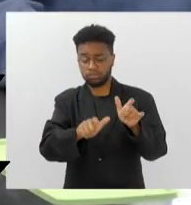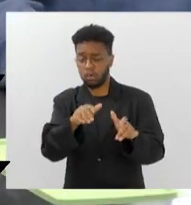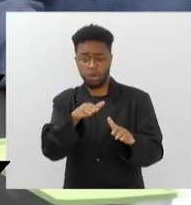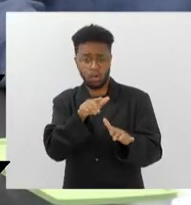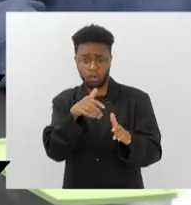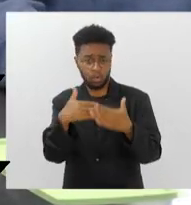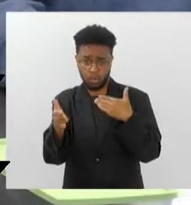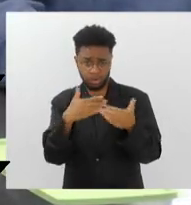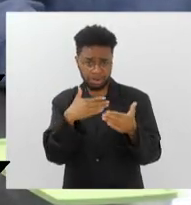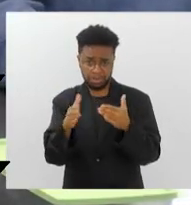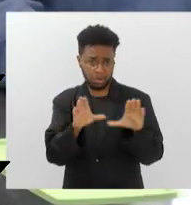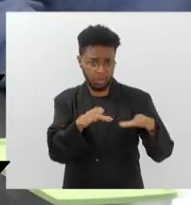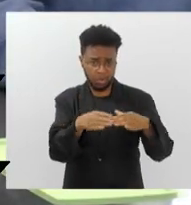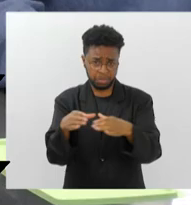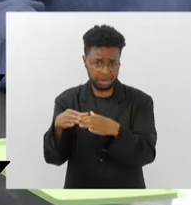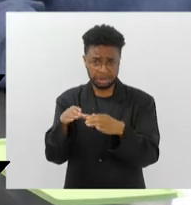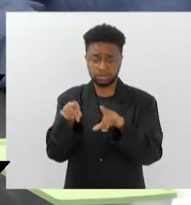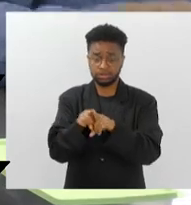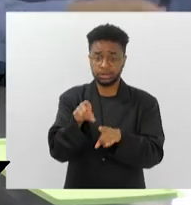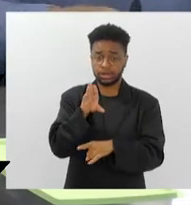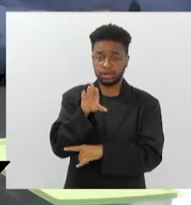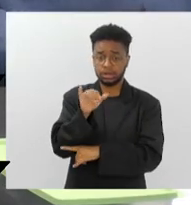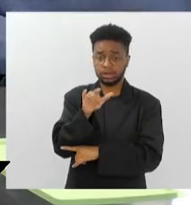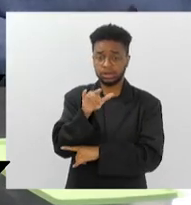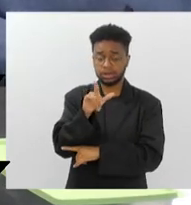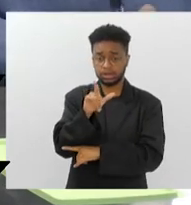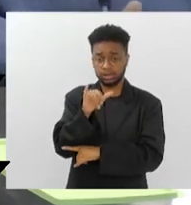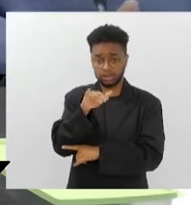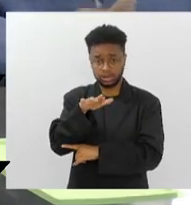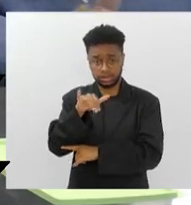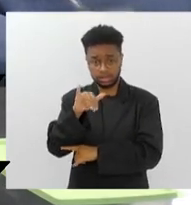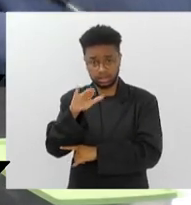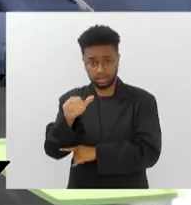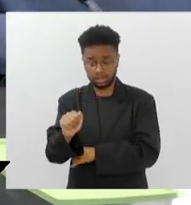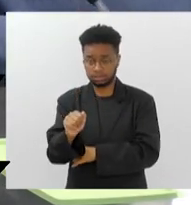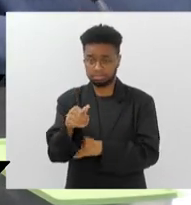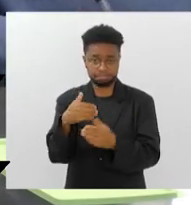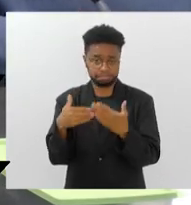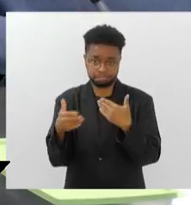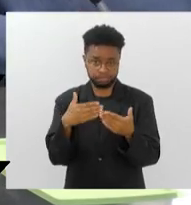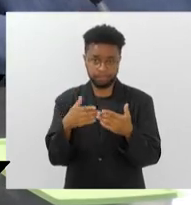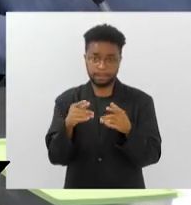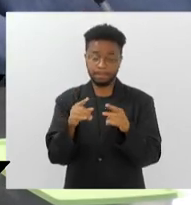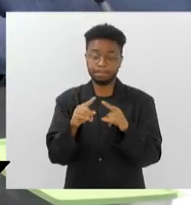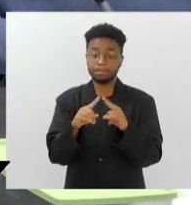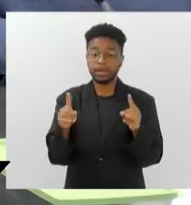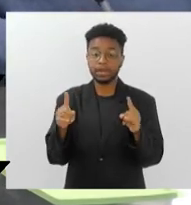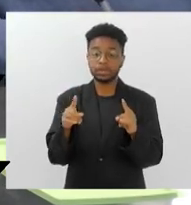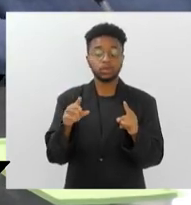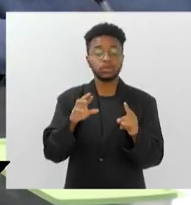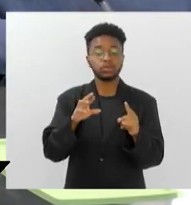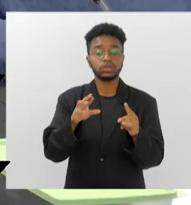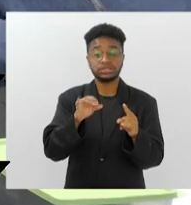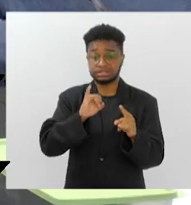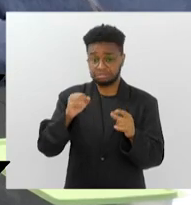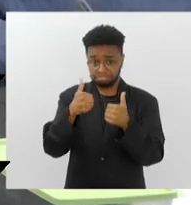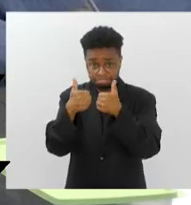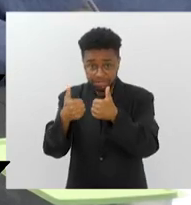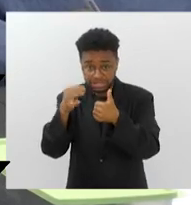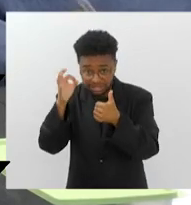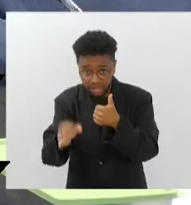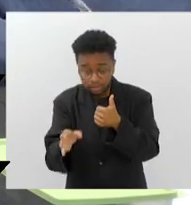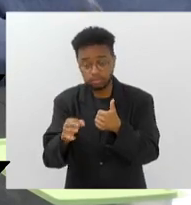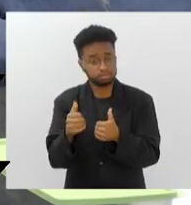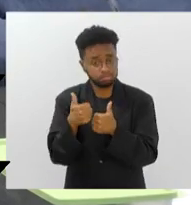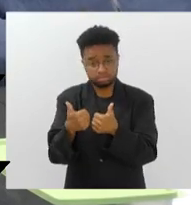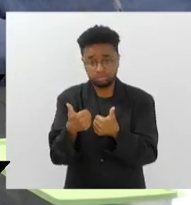não comunidade as clínicas eh uma punição Se tiver tudo certo Qual é o objetivo